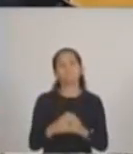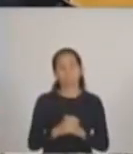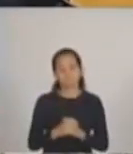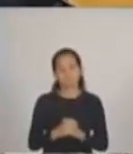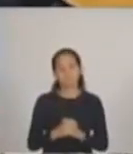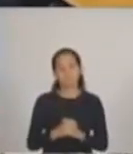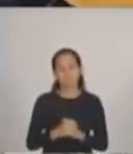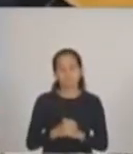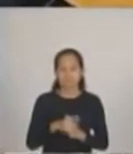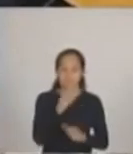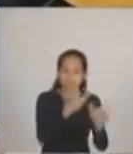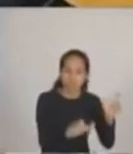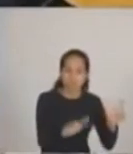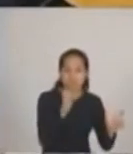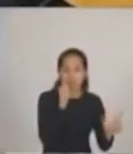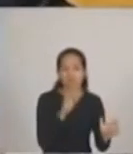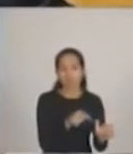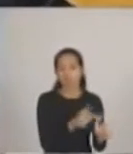não têm